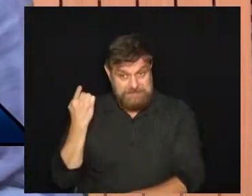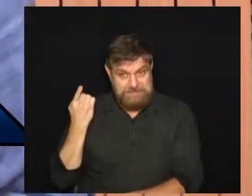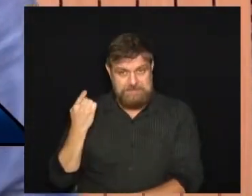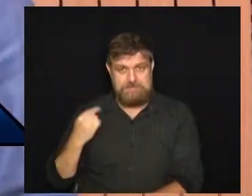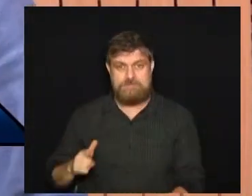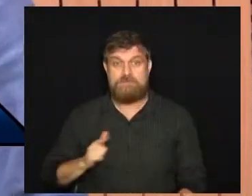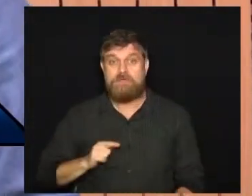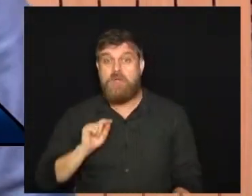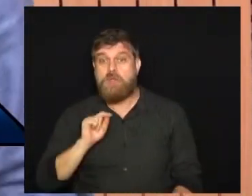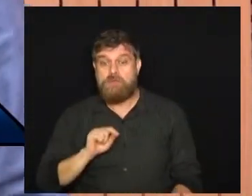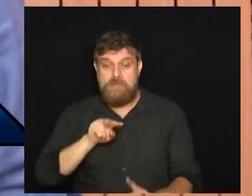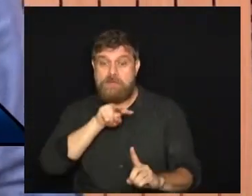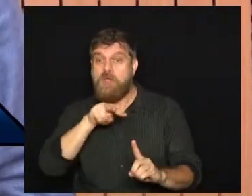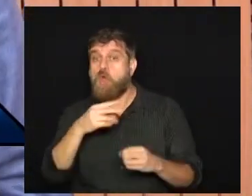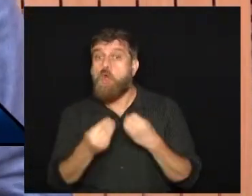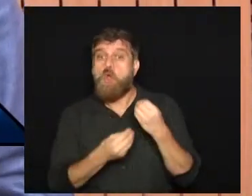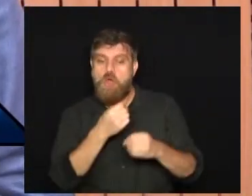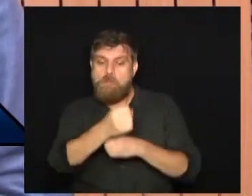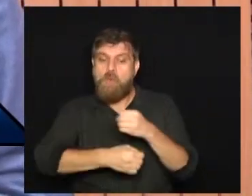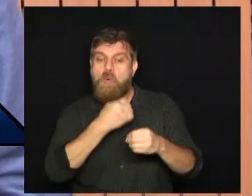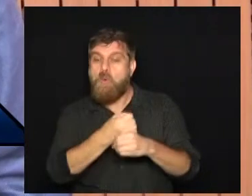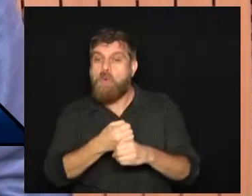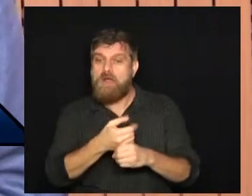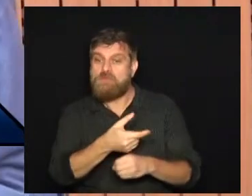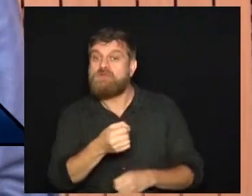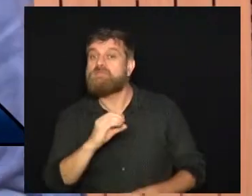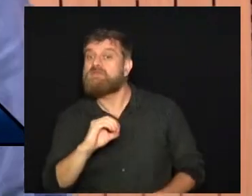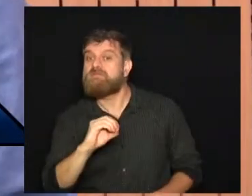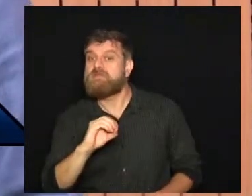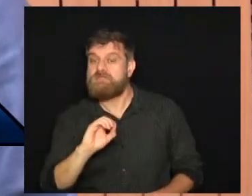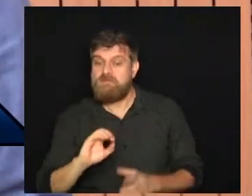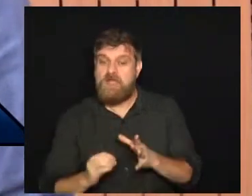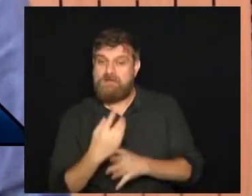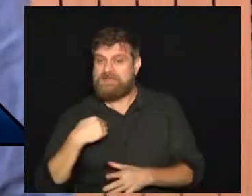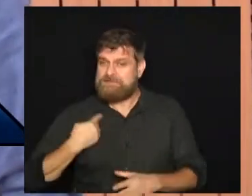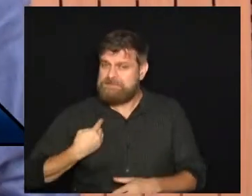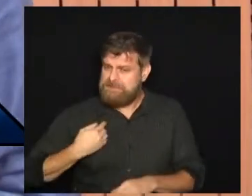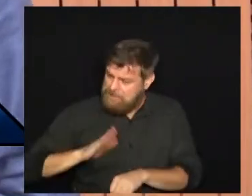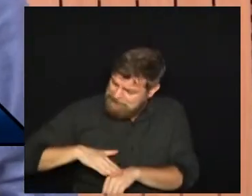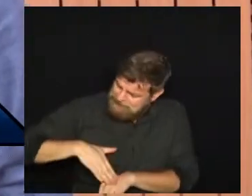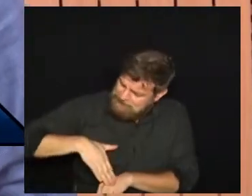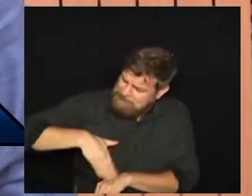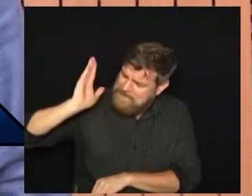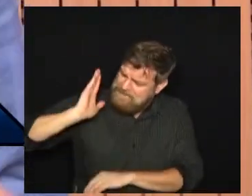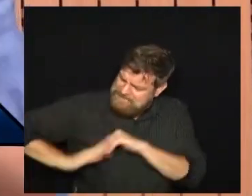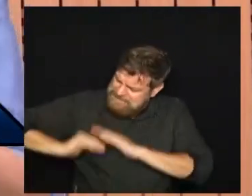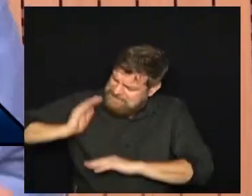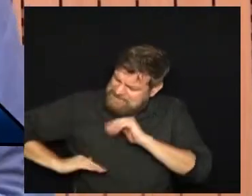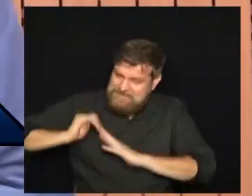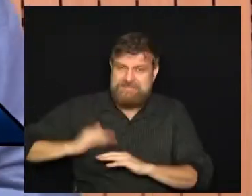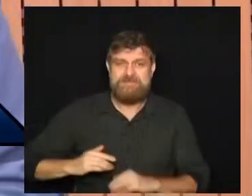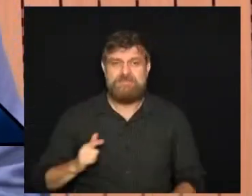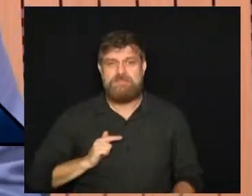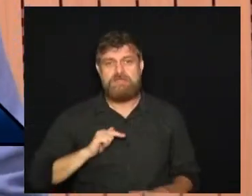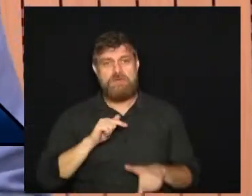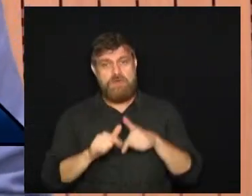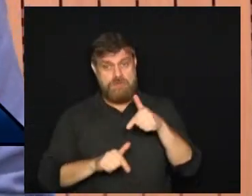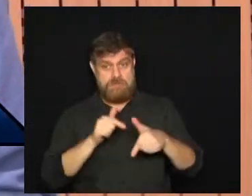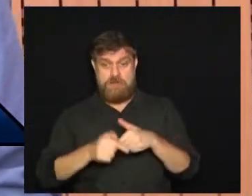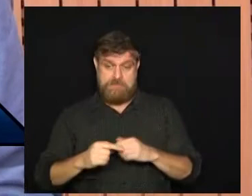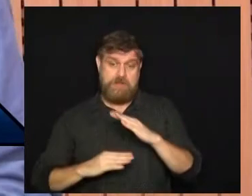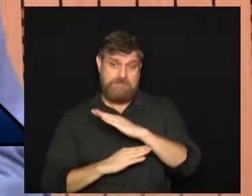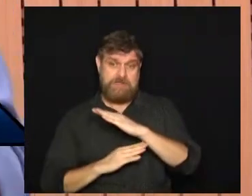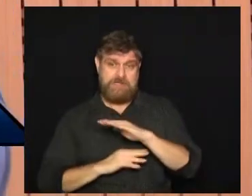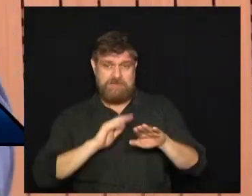a perspectiva para 2020. A gente sempre quer mais. Eu, no meu trabalho que eu faço